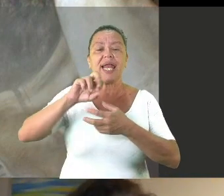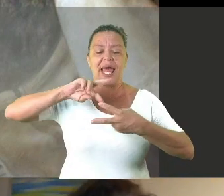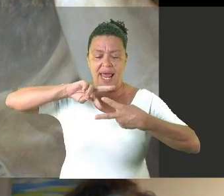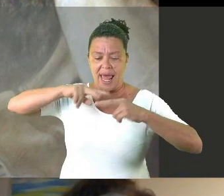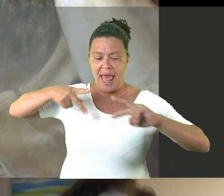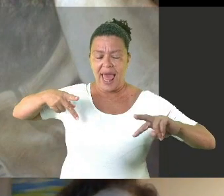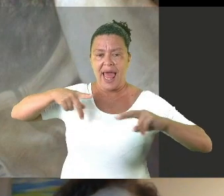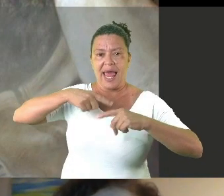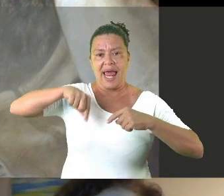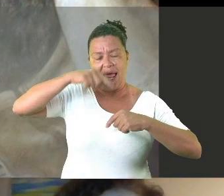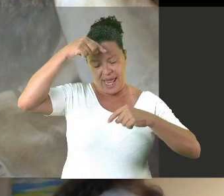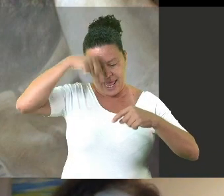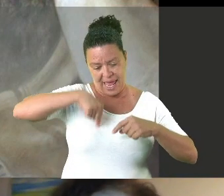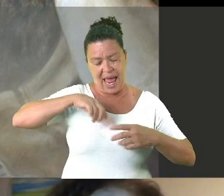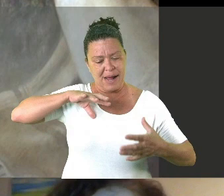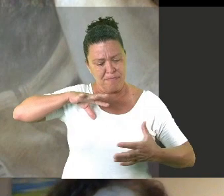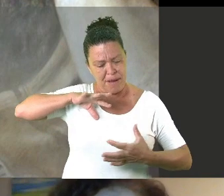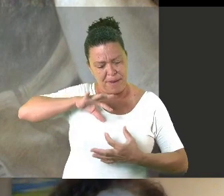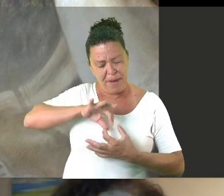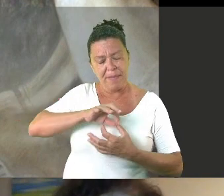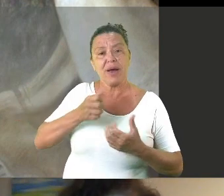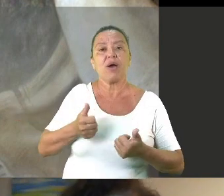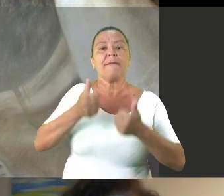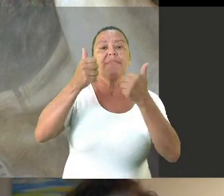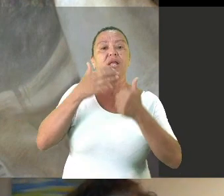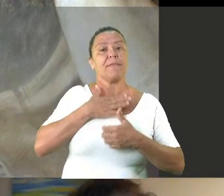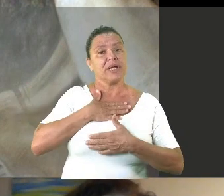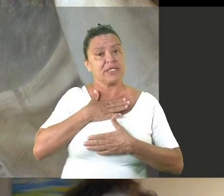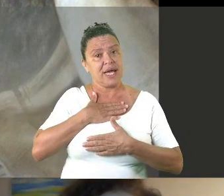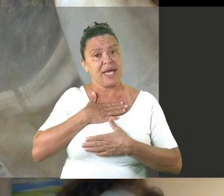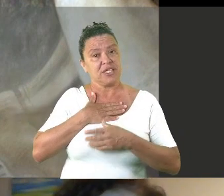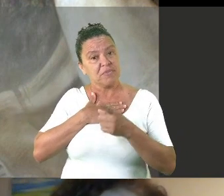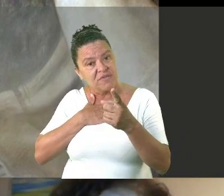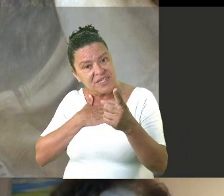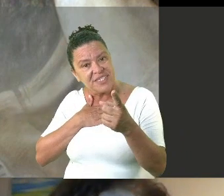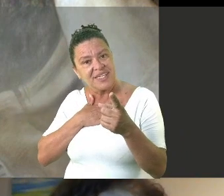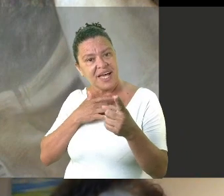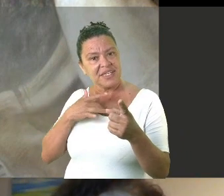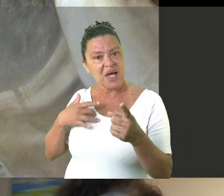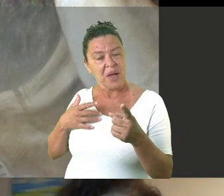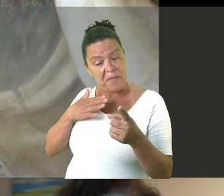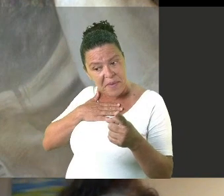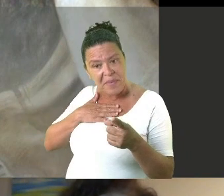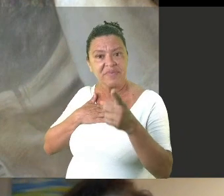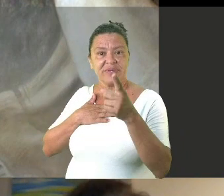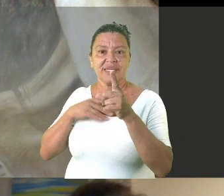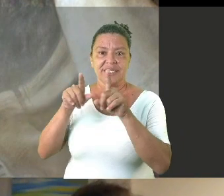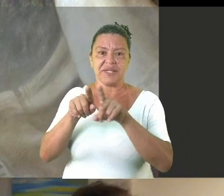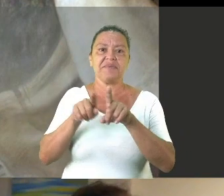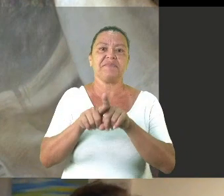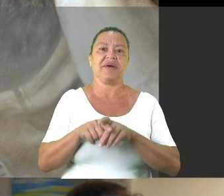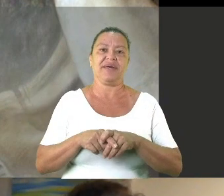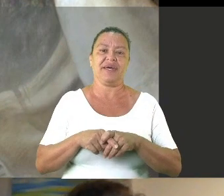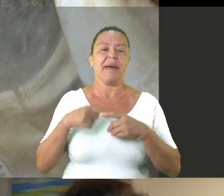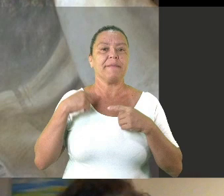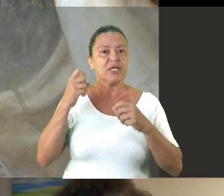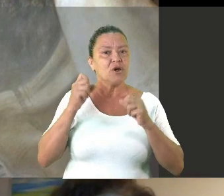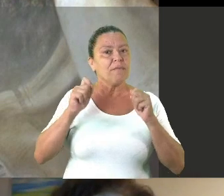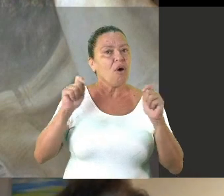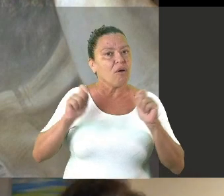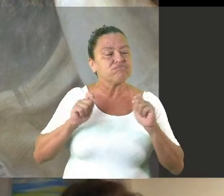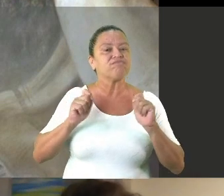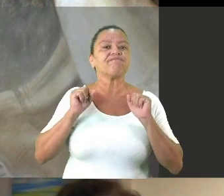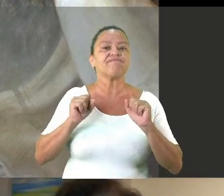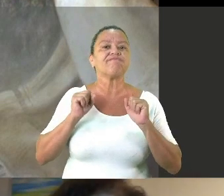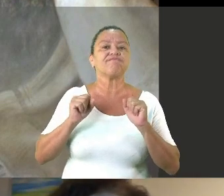nós corresponda ao que há de melhor para nós, ao que há de mais saudável, para que nós possamos, com